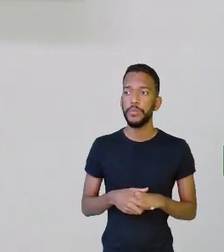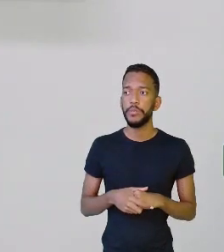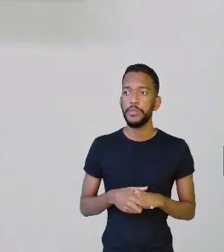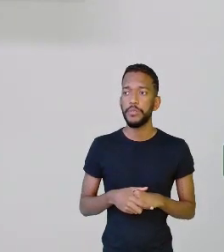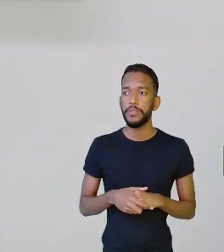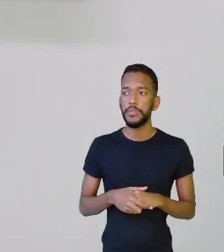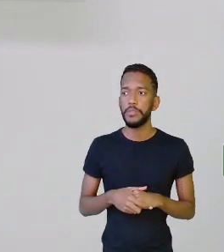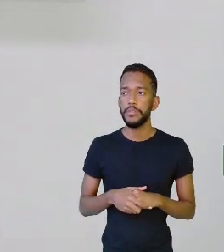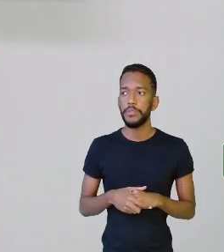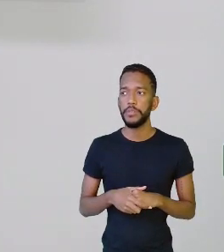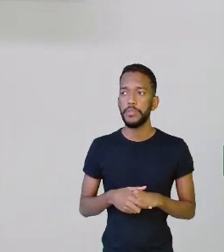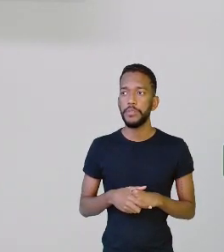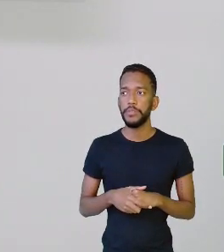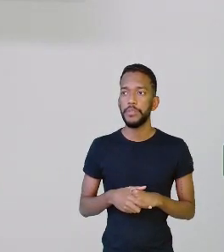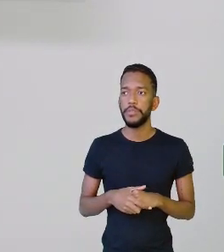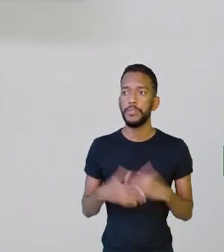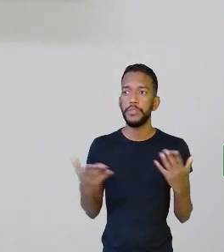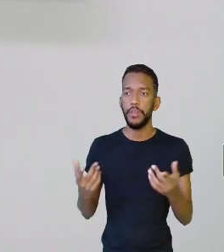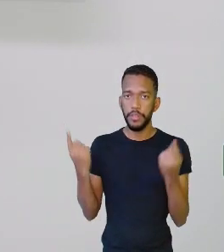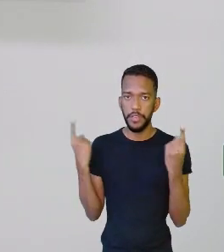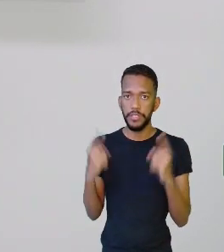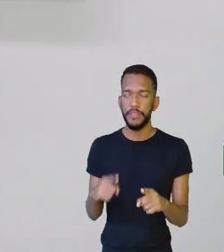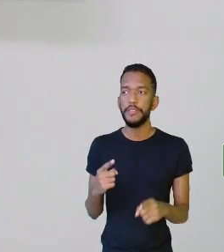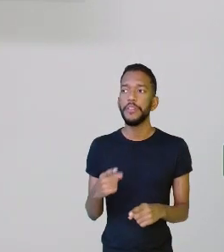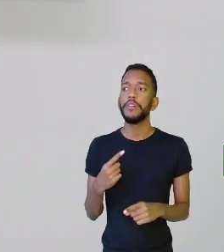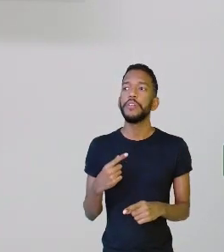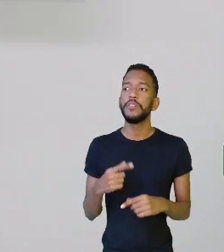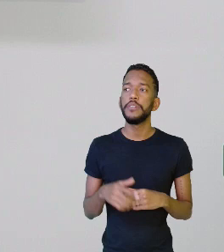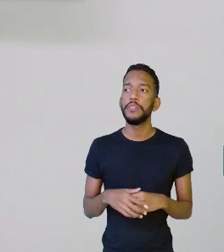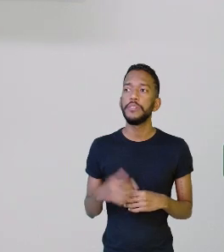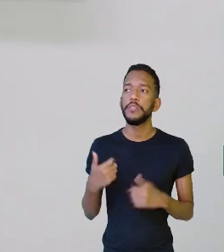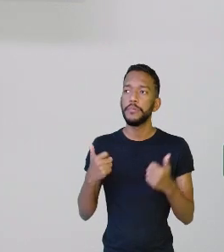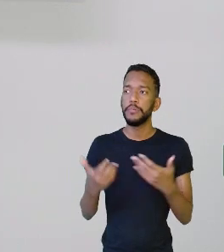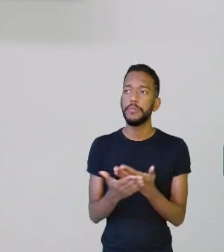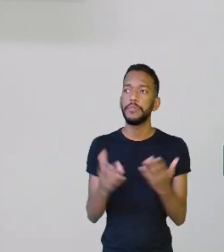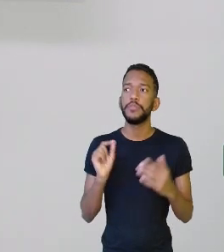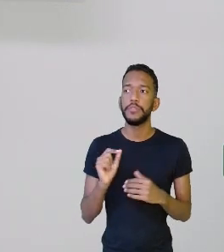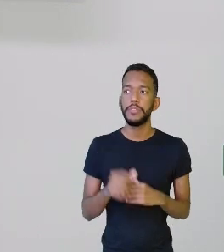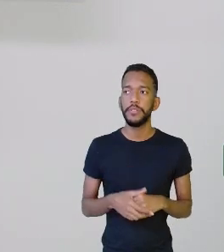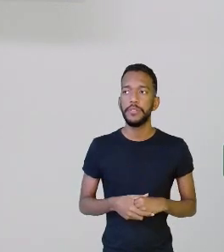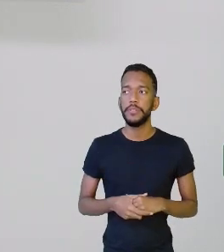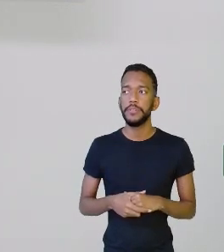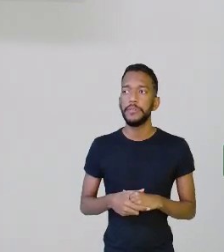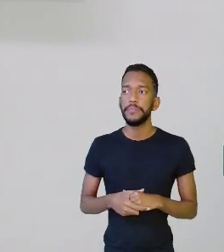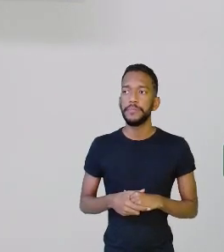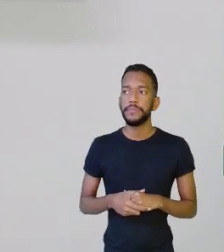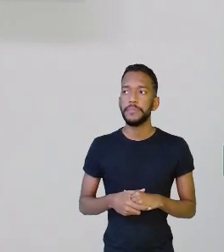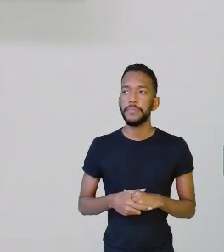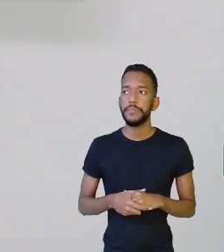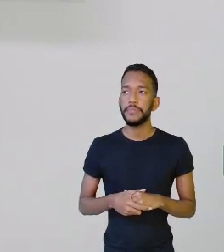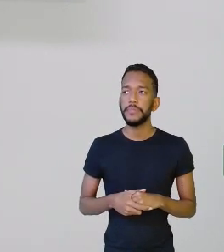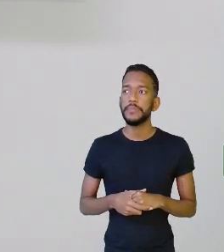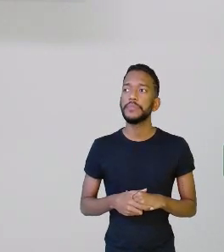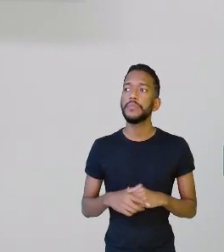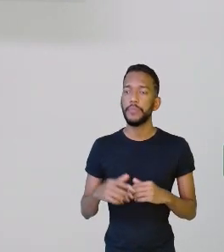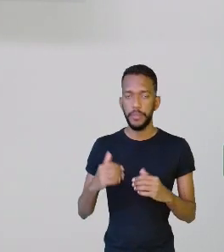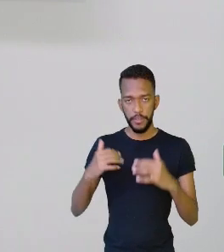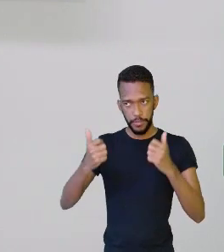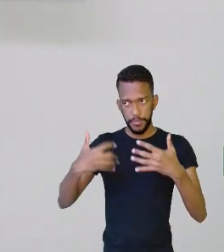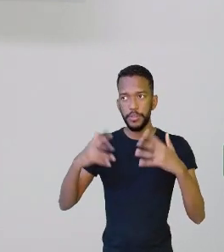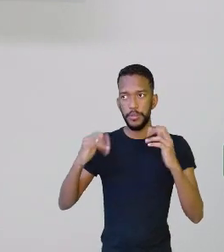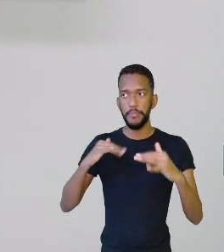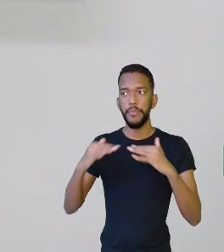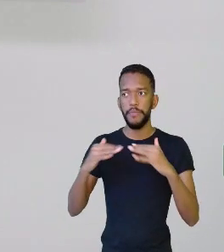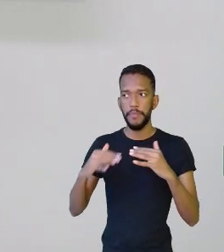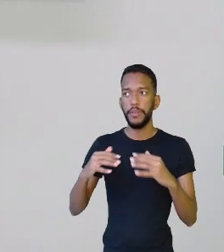nosso desafio que eu trouxe para vocês, como não poderia deixar de ser, não é? Volto falando aí do movimento de rotação,